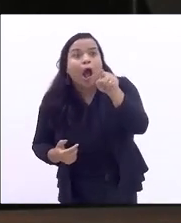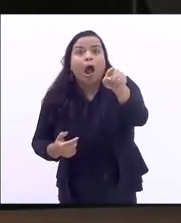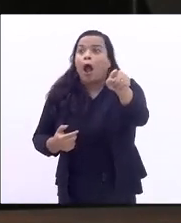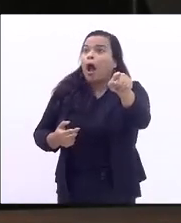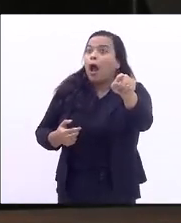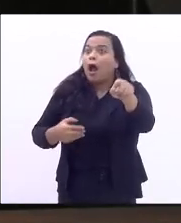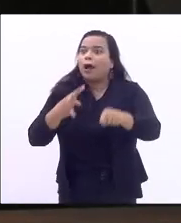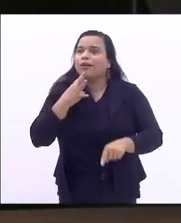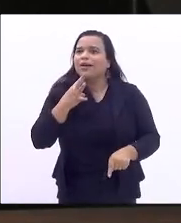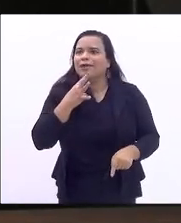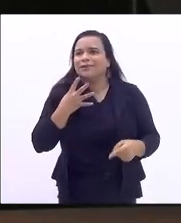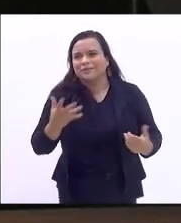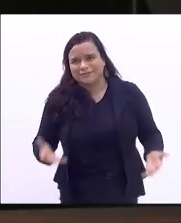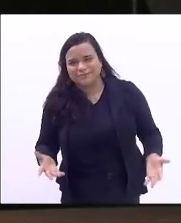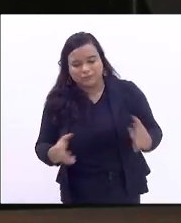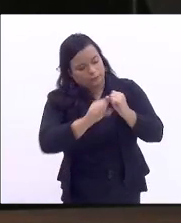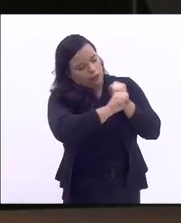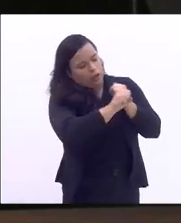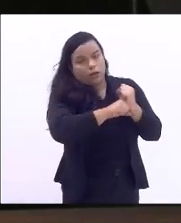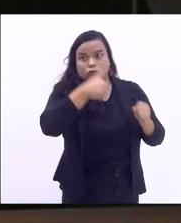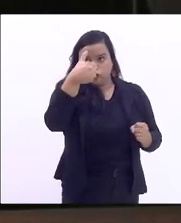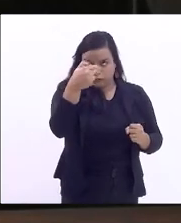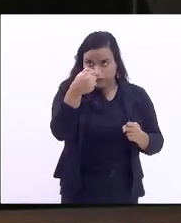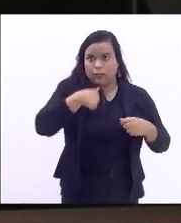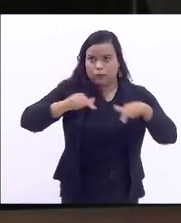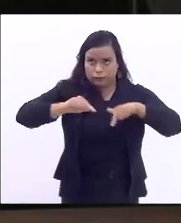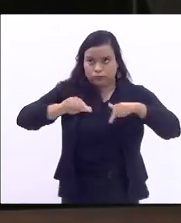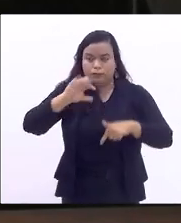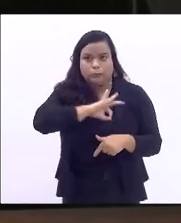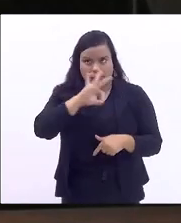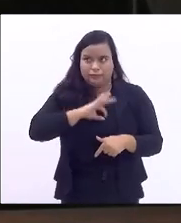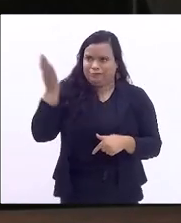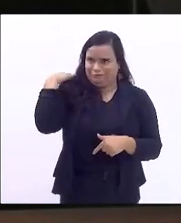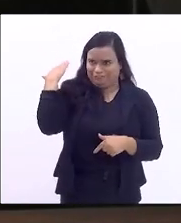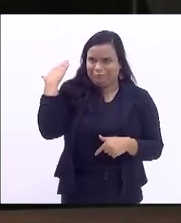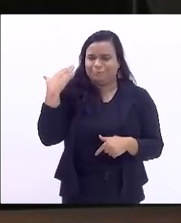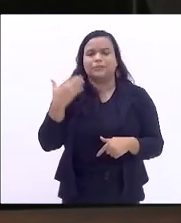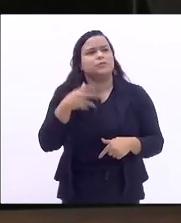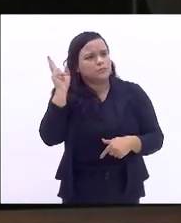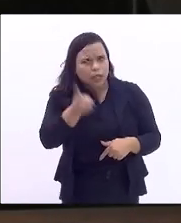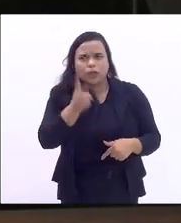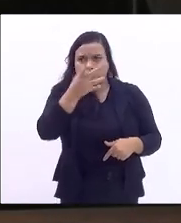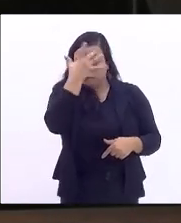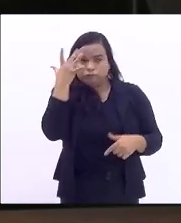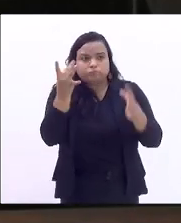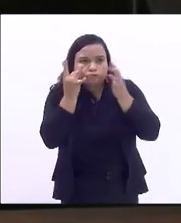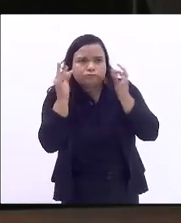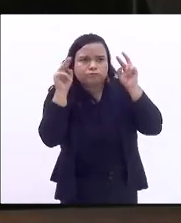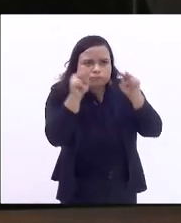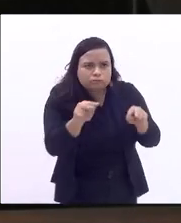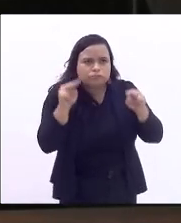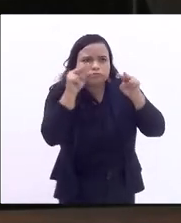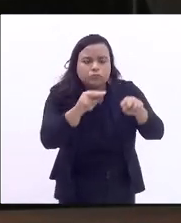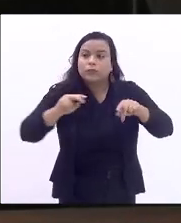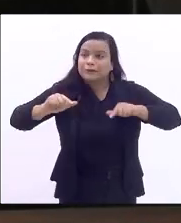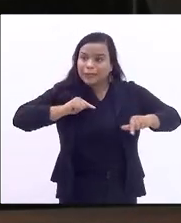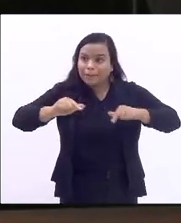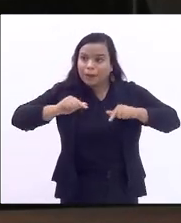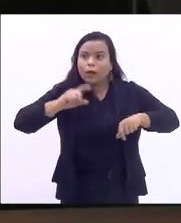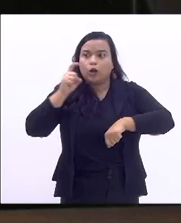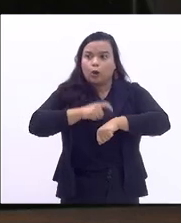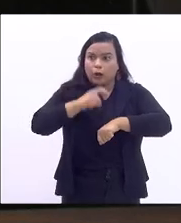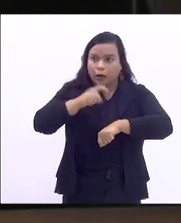e nesses 17 anos na polícia tô fazendo isso trabalhando tanto no